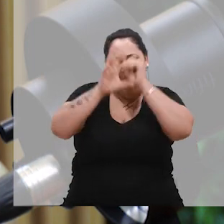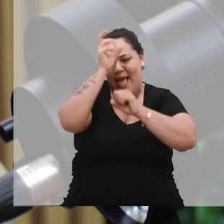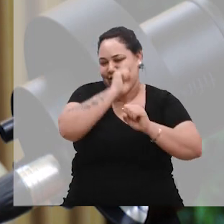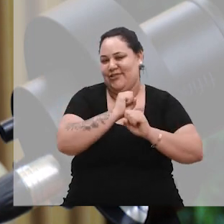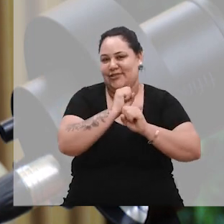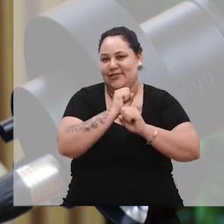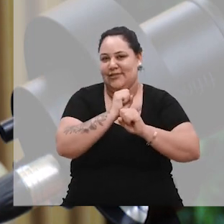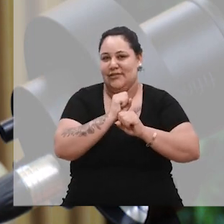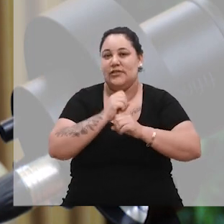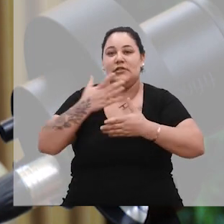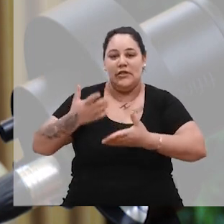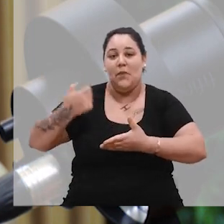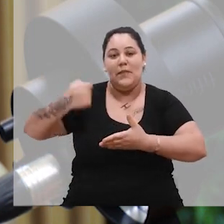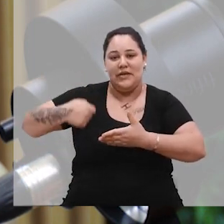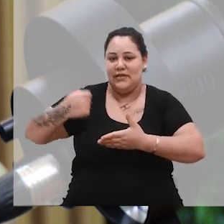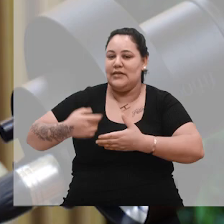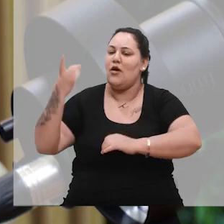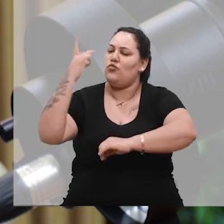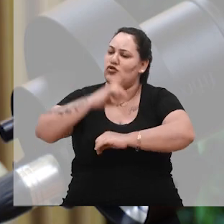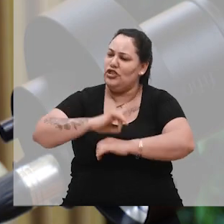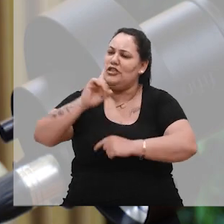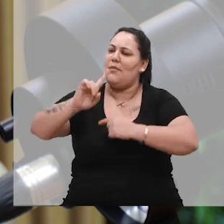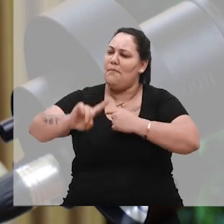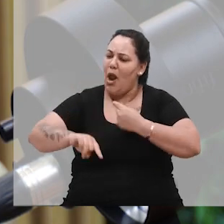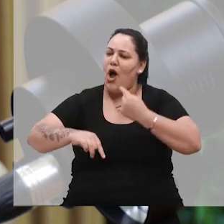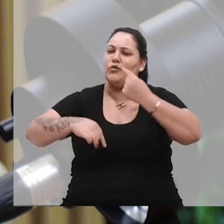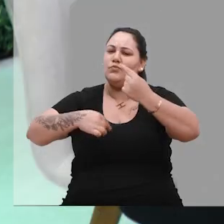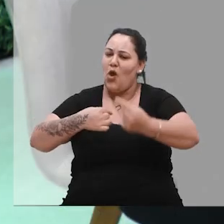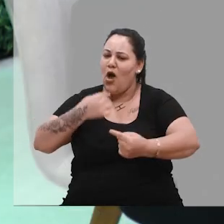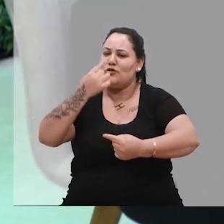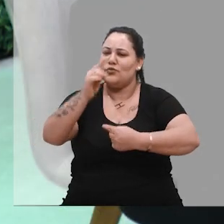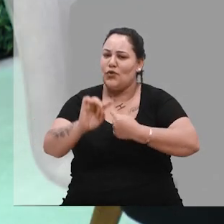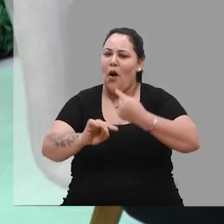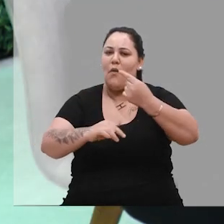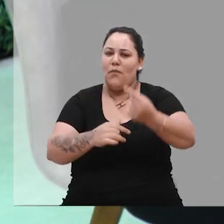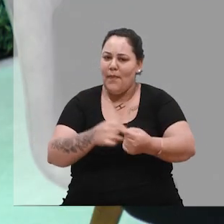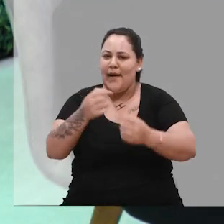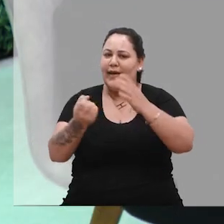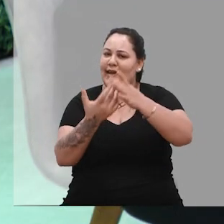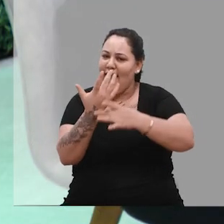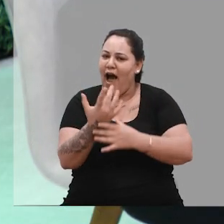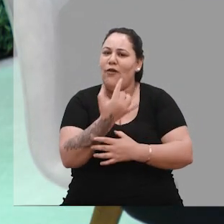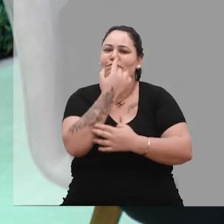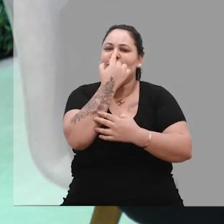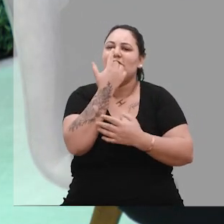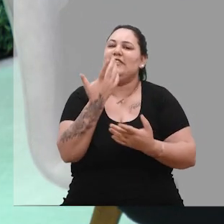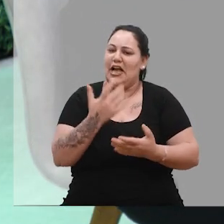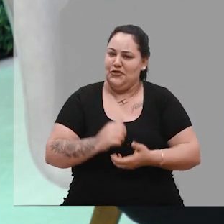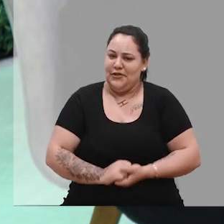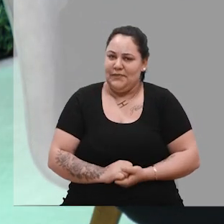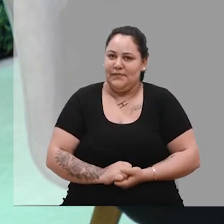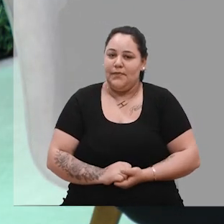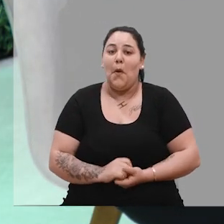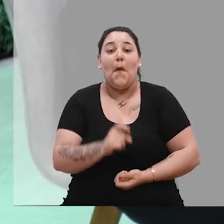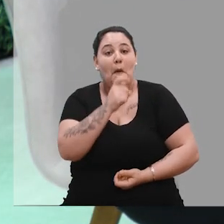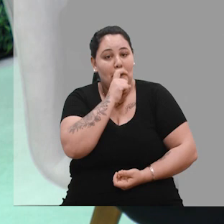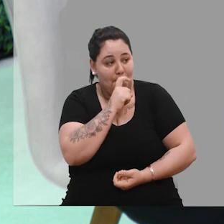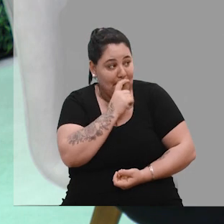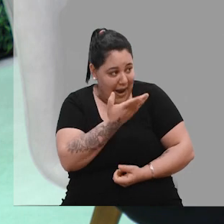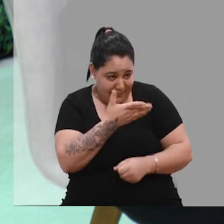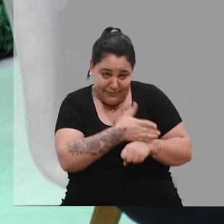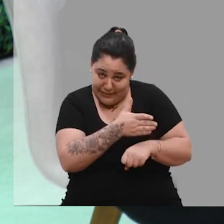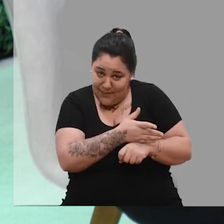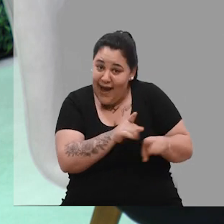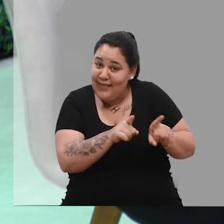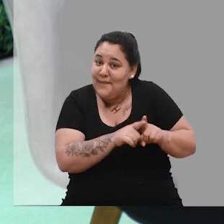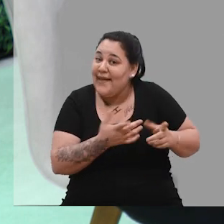do que um dia após o outro para essa dupla se conhecer. Com certeza. E esse pai também tem que participar, né? Tem.